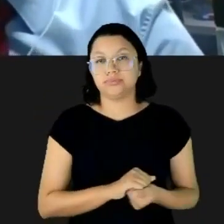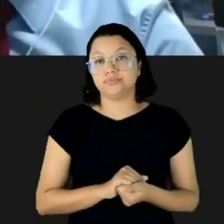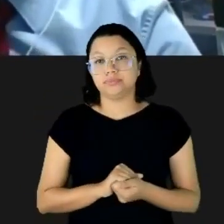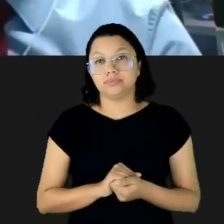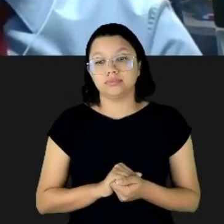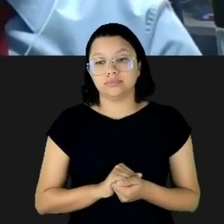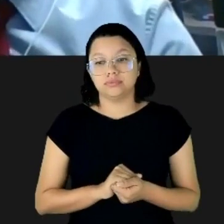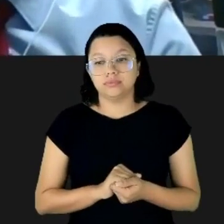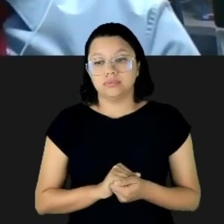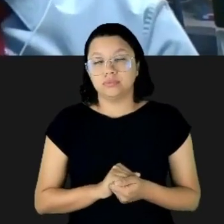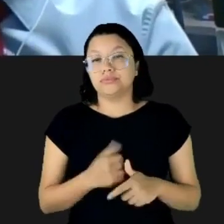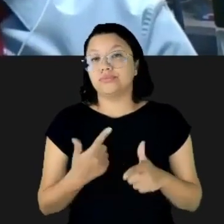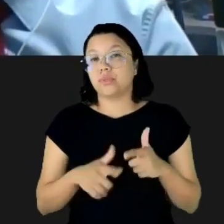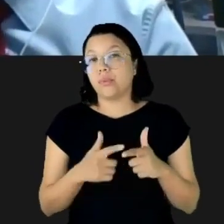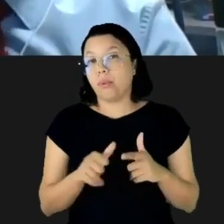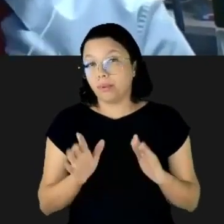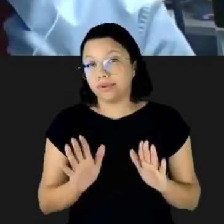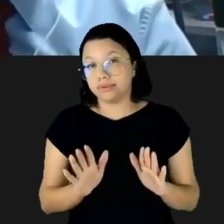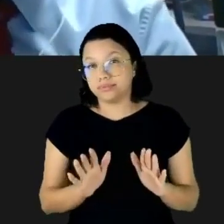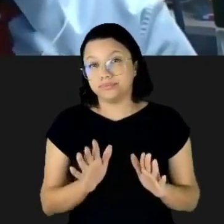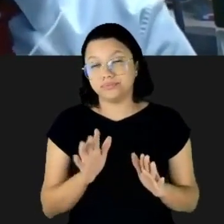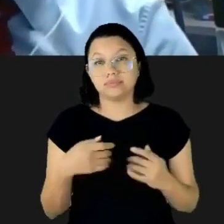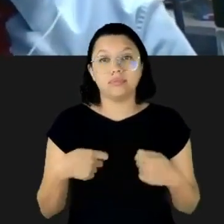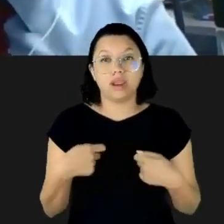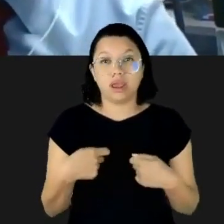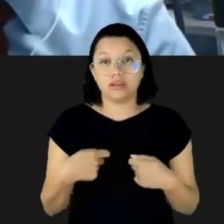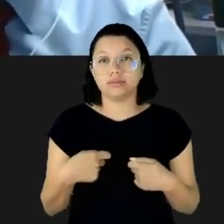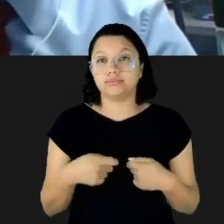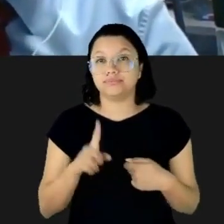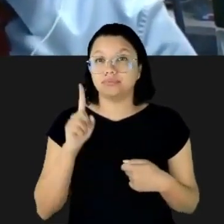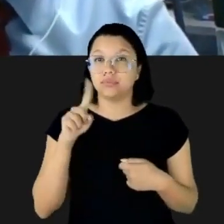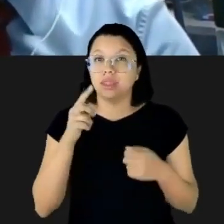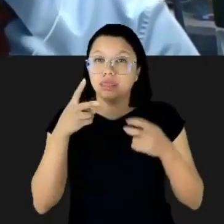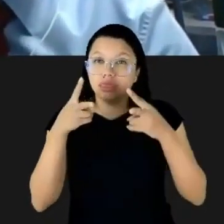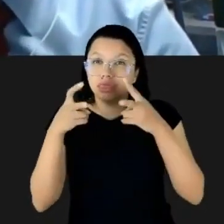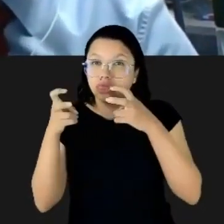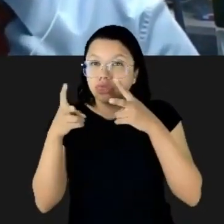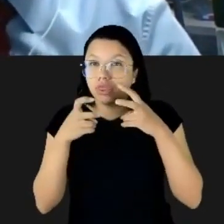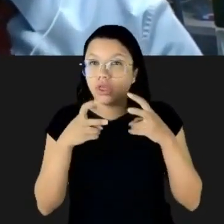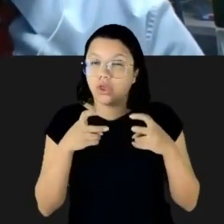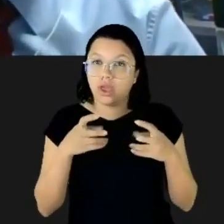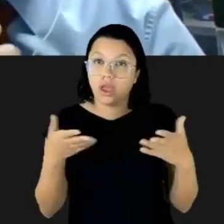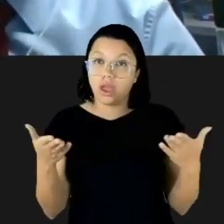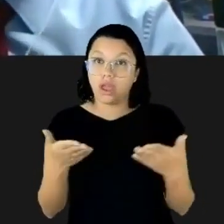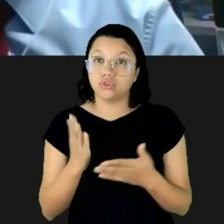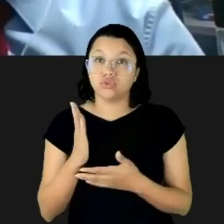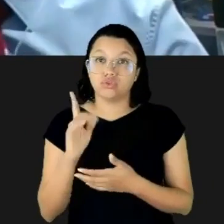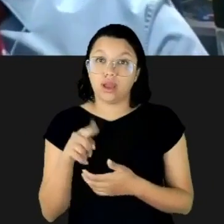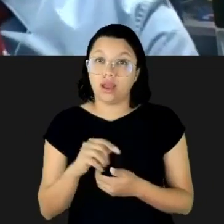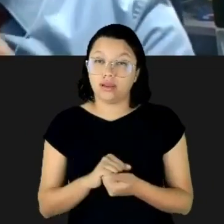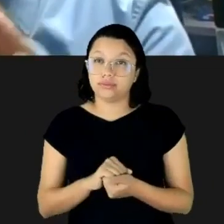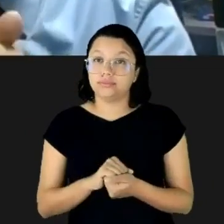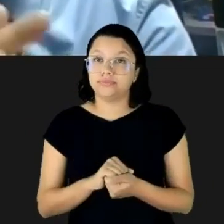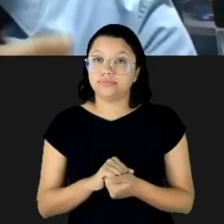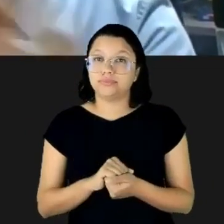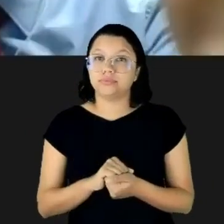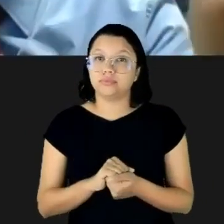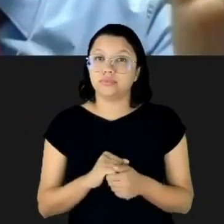o problema em si precisa ser identificado e isso já é